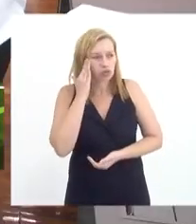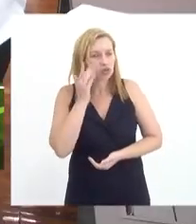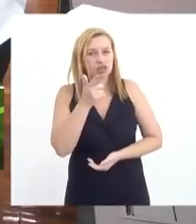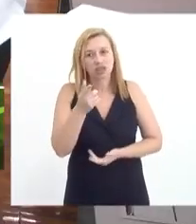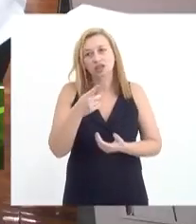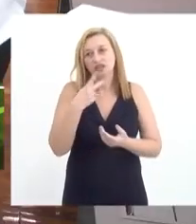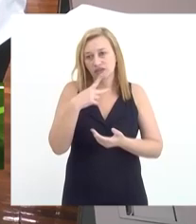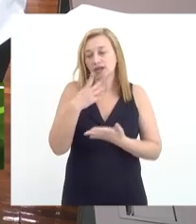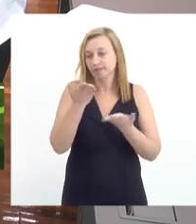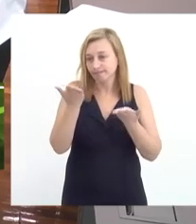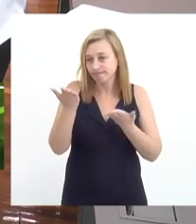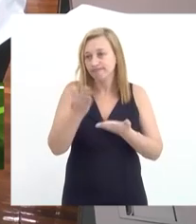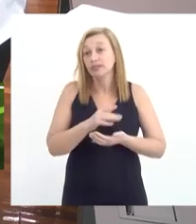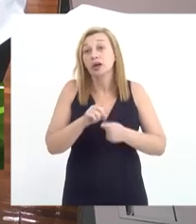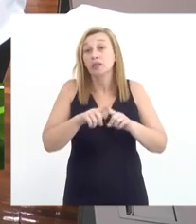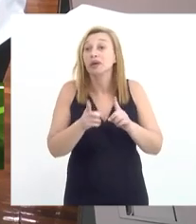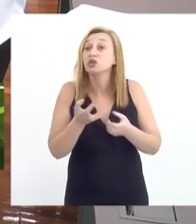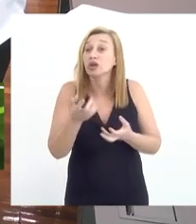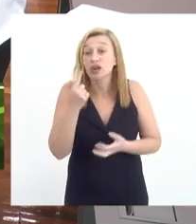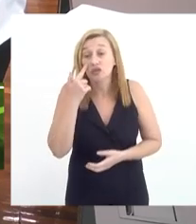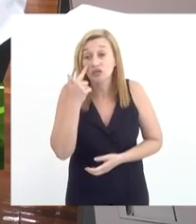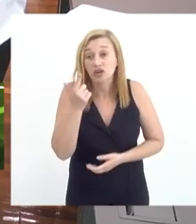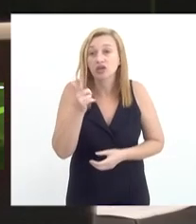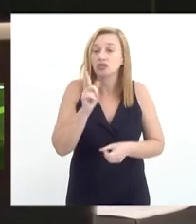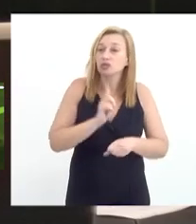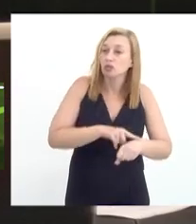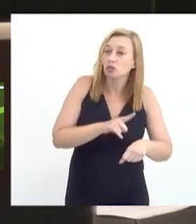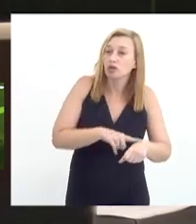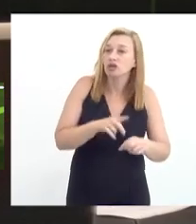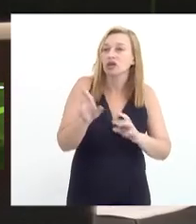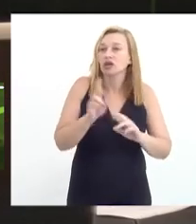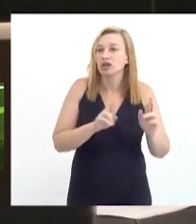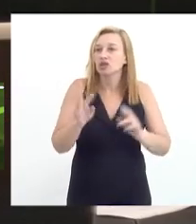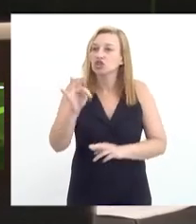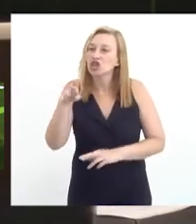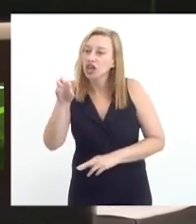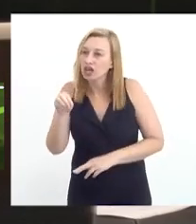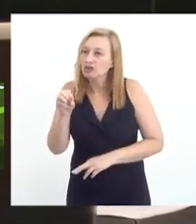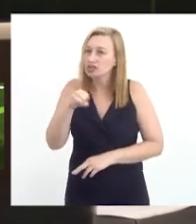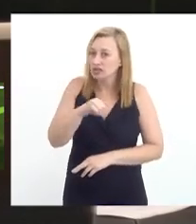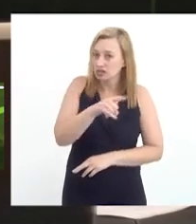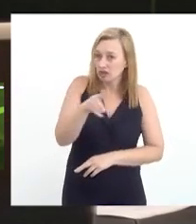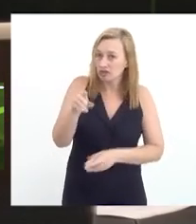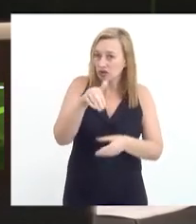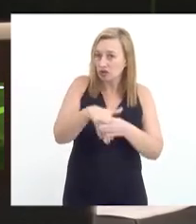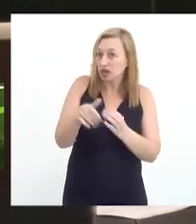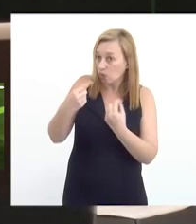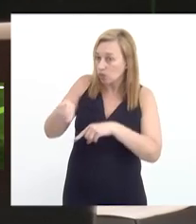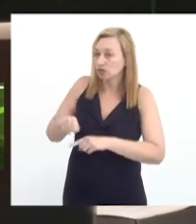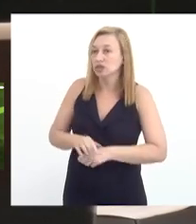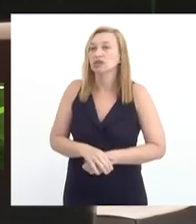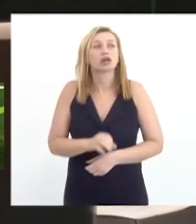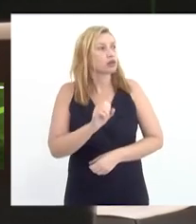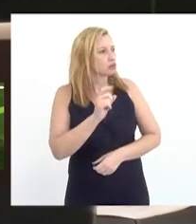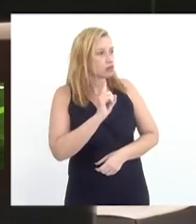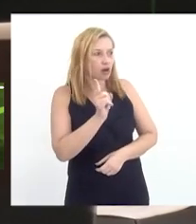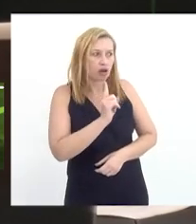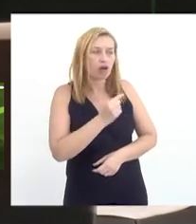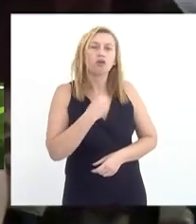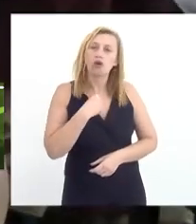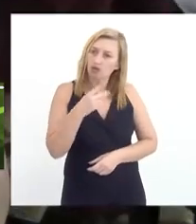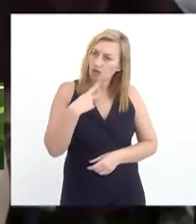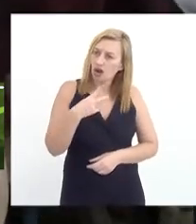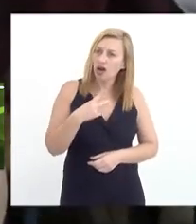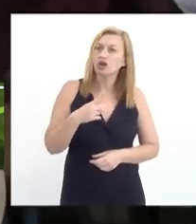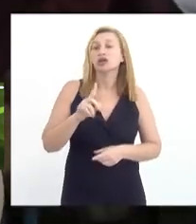discursos Mas eu quero ver Na hora que votarmos Lá em relação Ao TRIEN Se vocês Vossas Excelências Eu vou votar Contrário Não Acabei de falar Que em